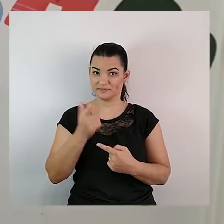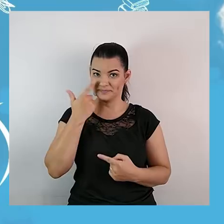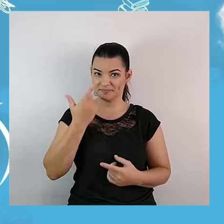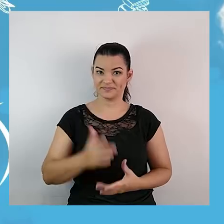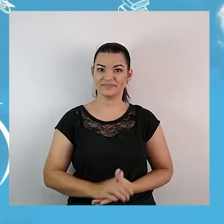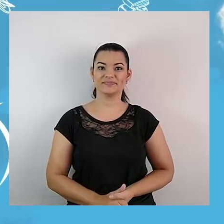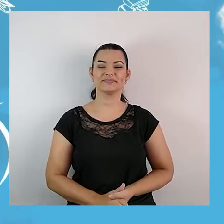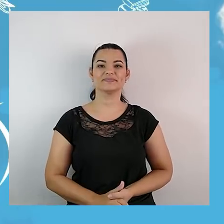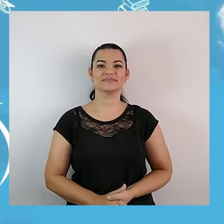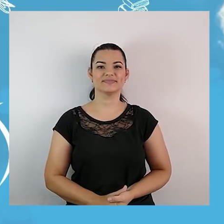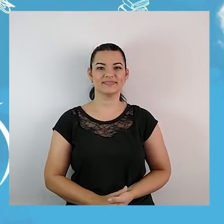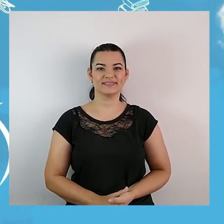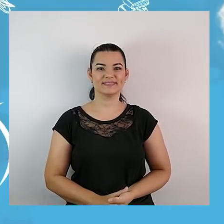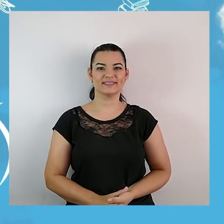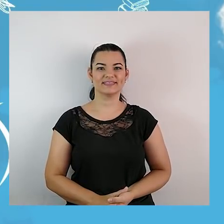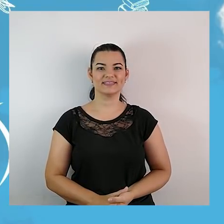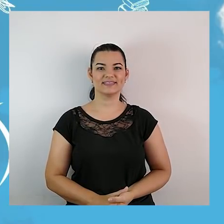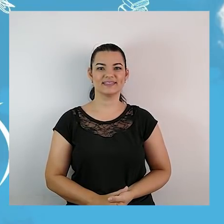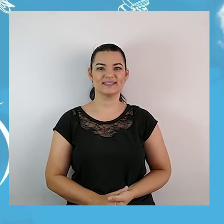mostrar.